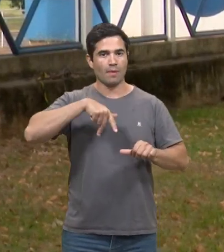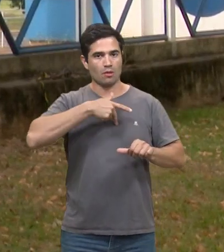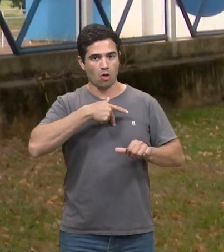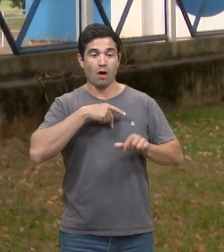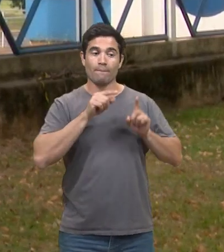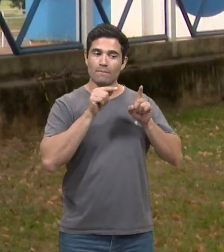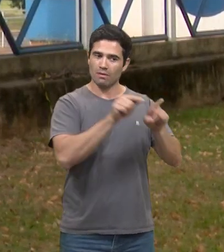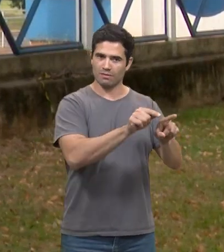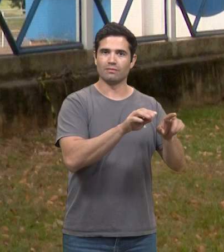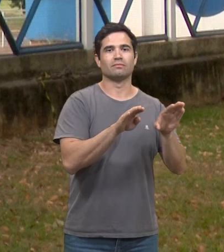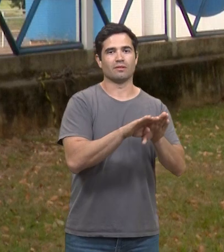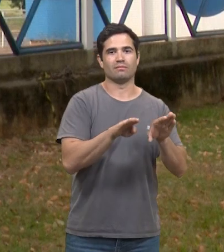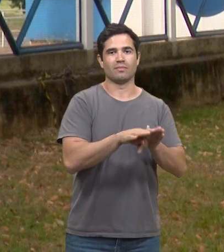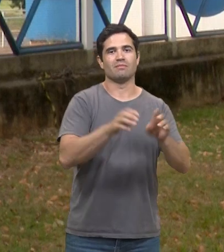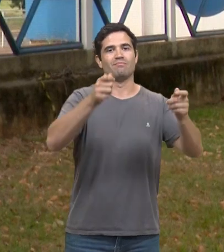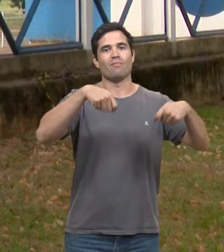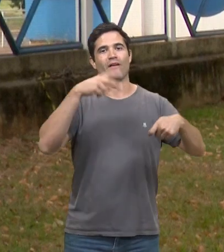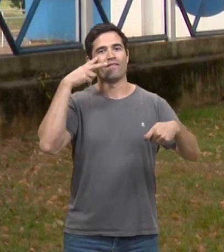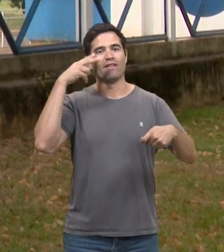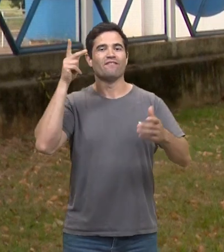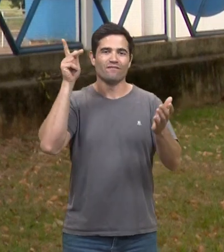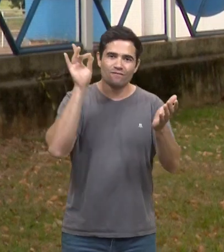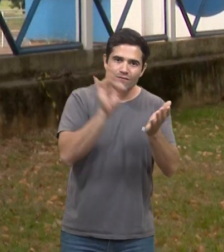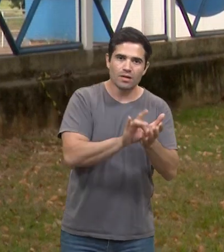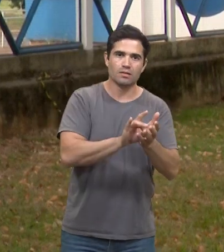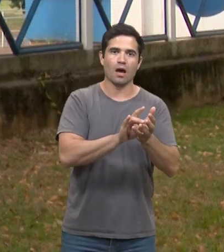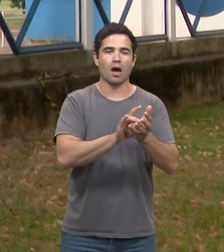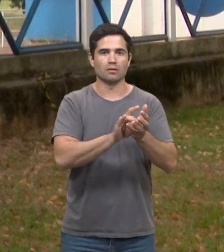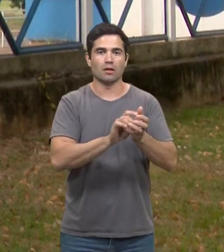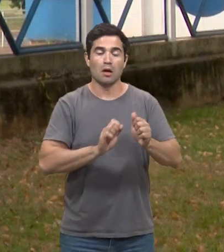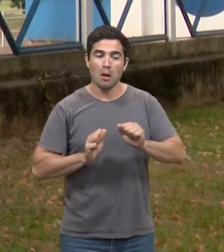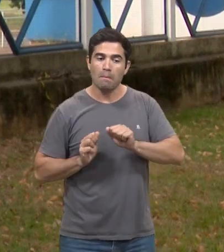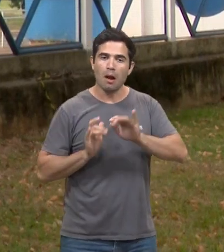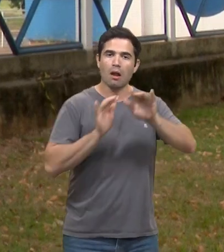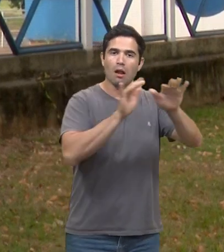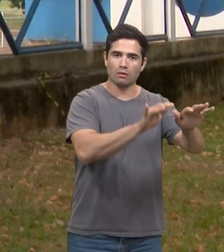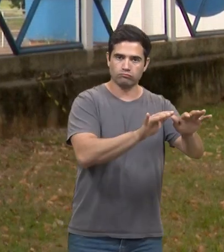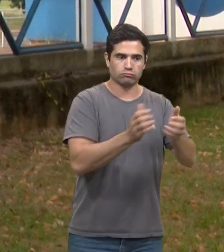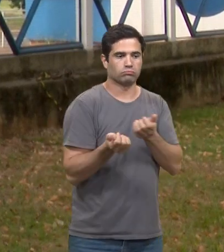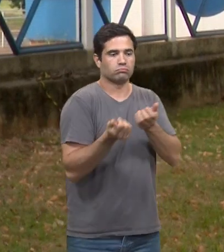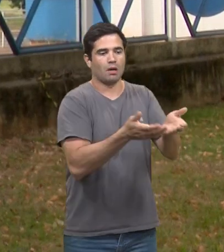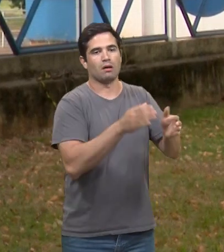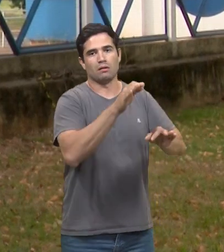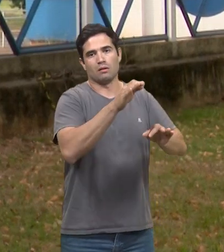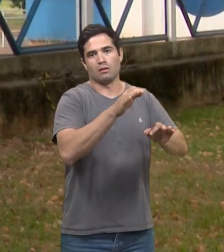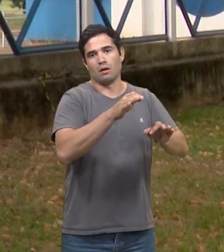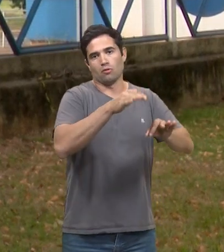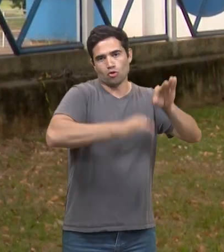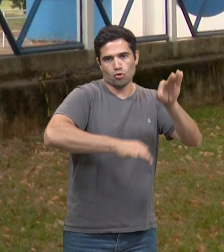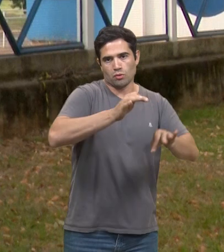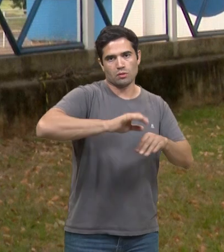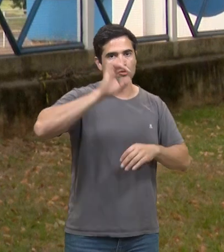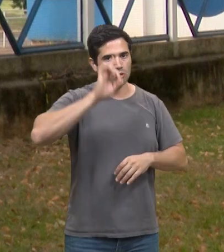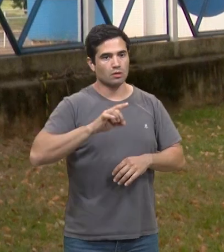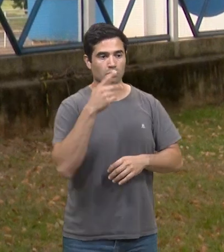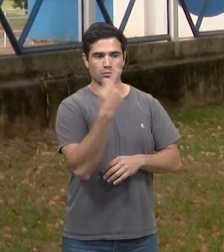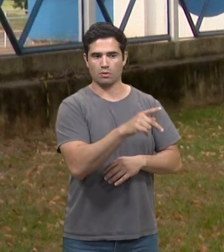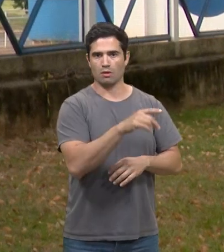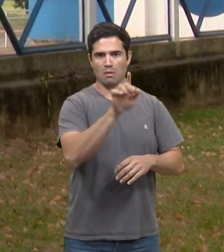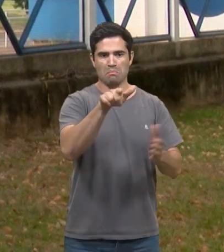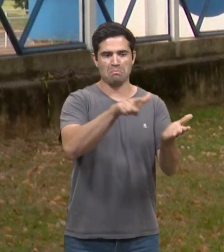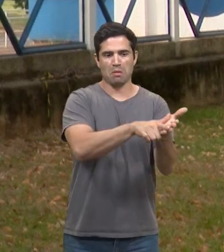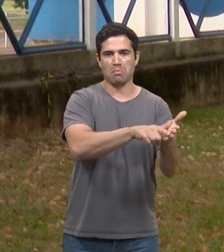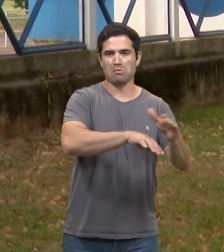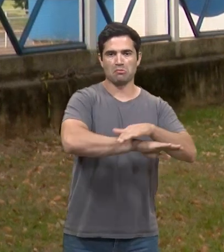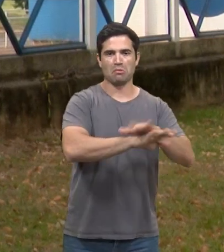para nós quanto para eles, para que a gente possa realmente alcançar, fazer com que o direito deles não seja apenas uma coisa de